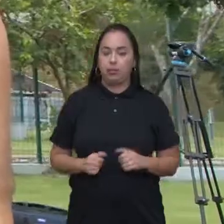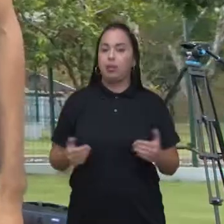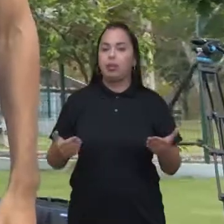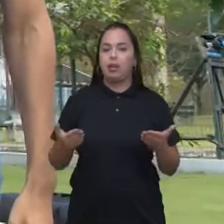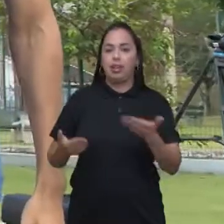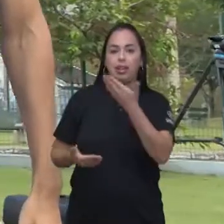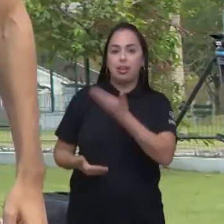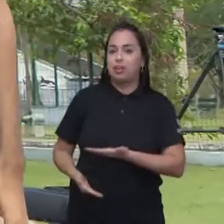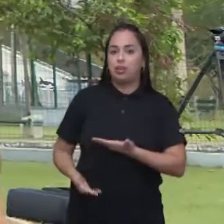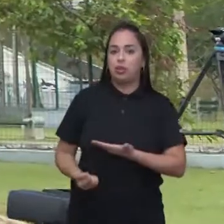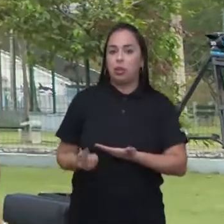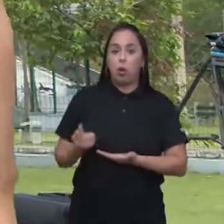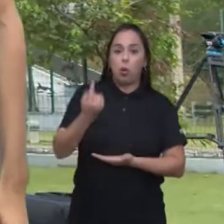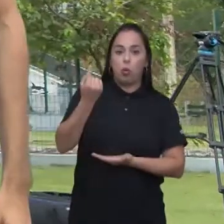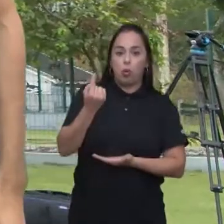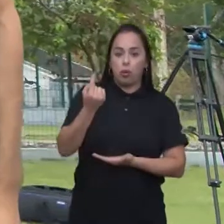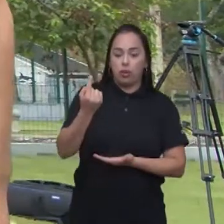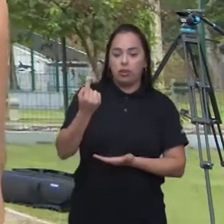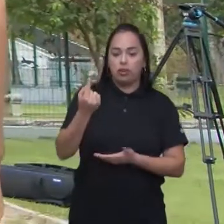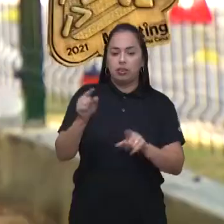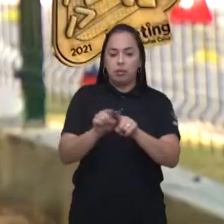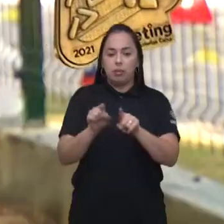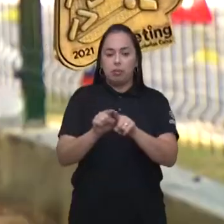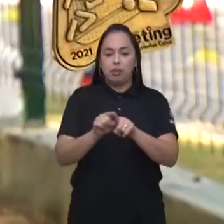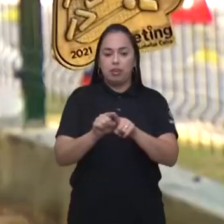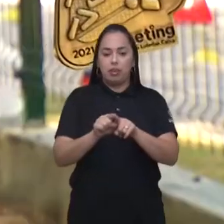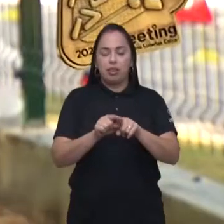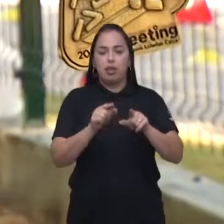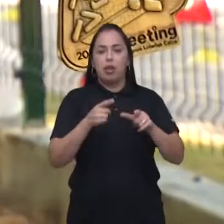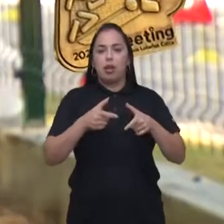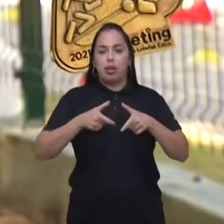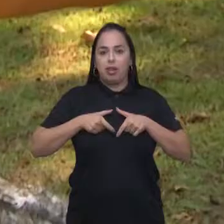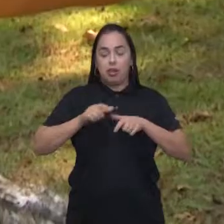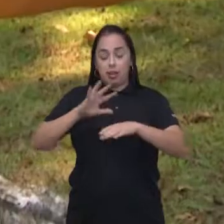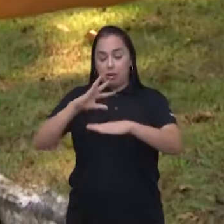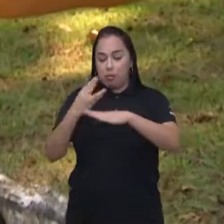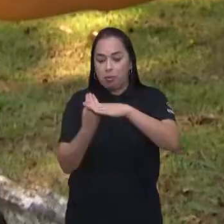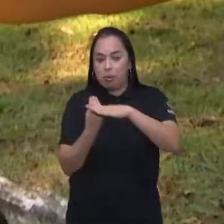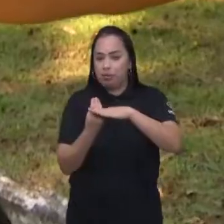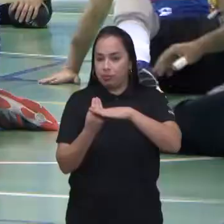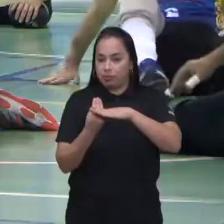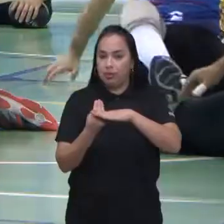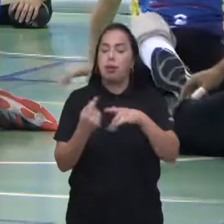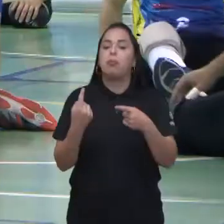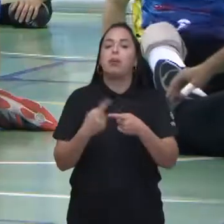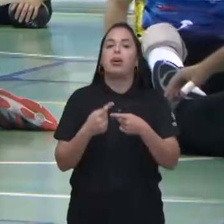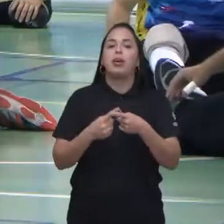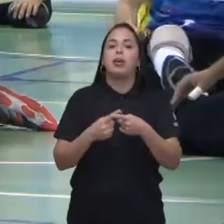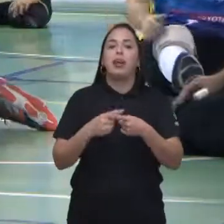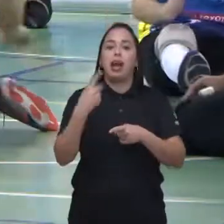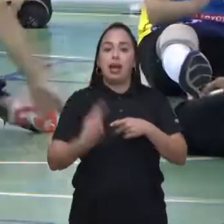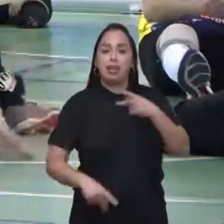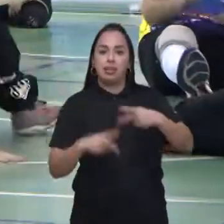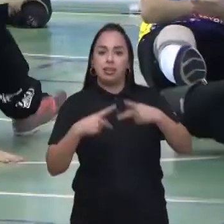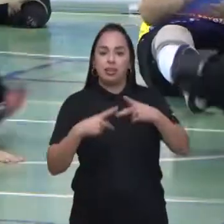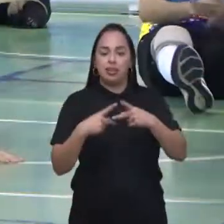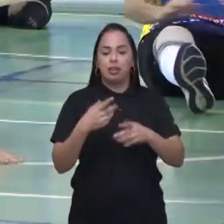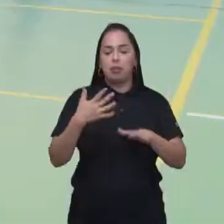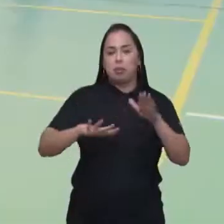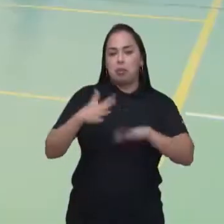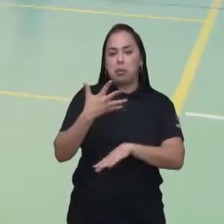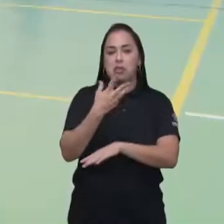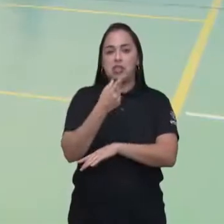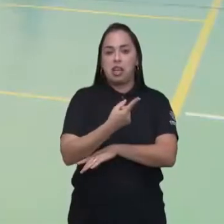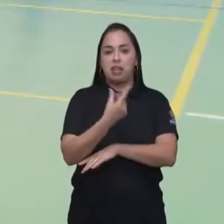né e o Rafael é apenas um dos exemplos bem-sucedidos do paradesporto na cidade isso porque São José dos